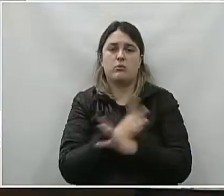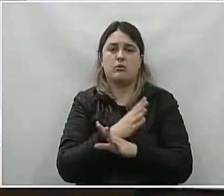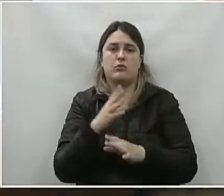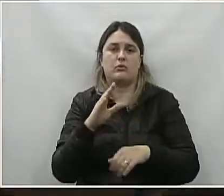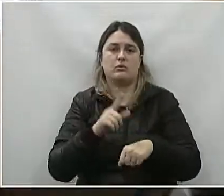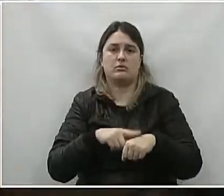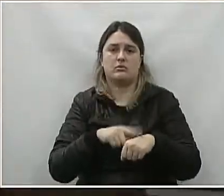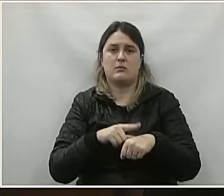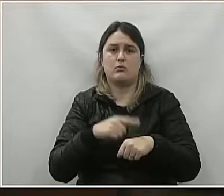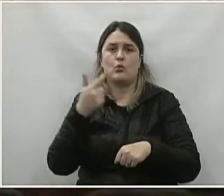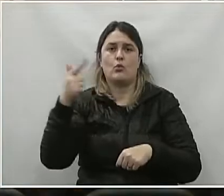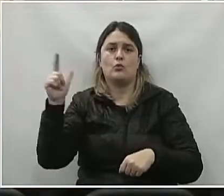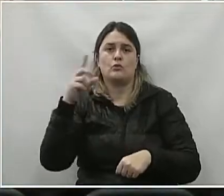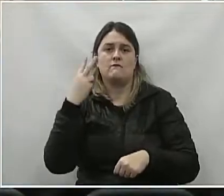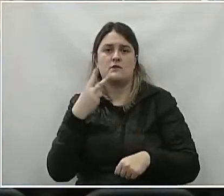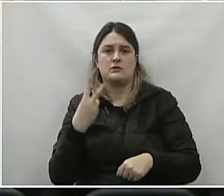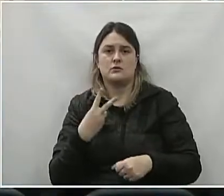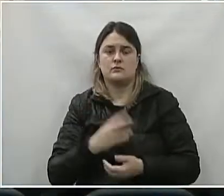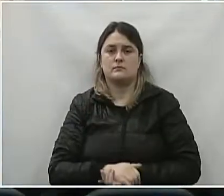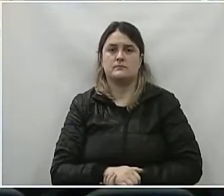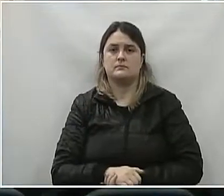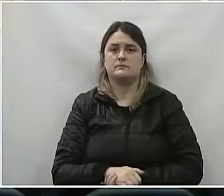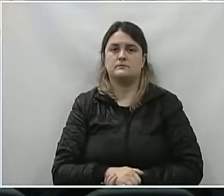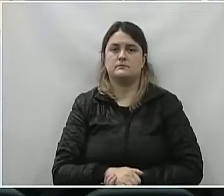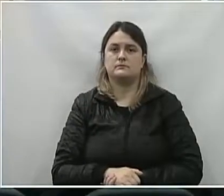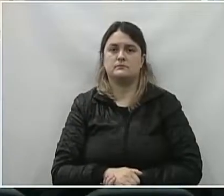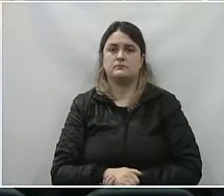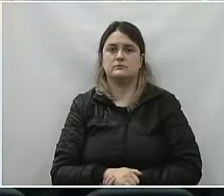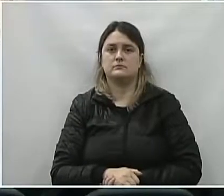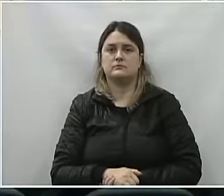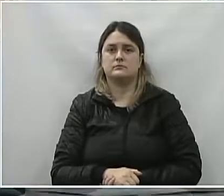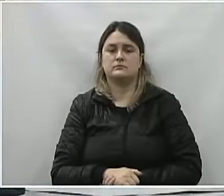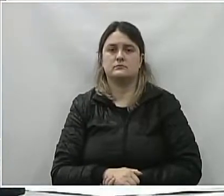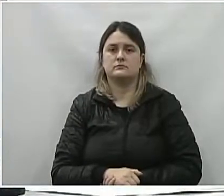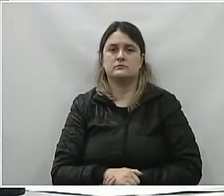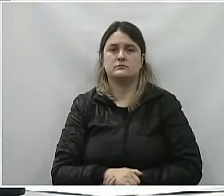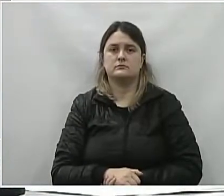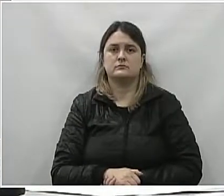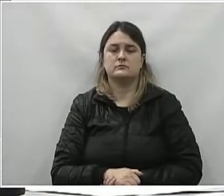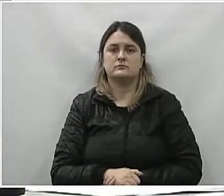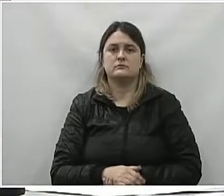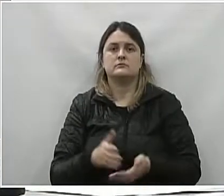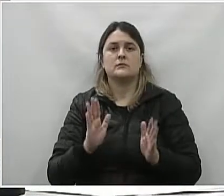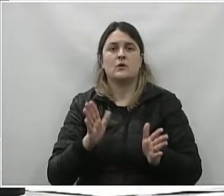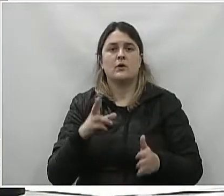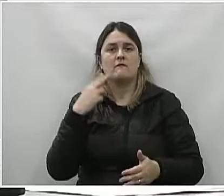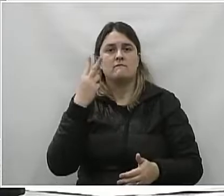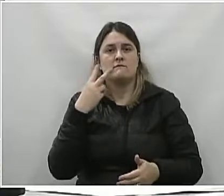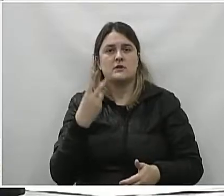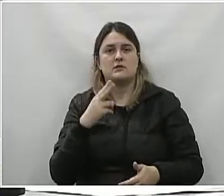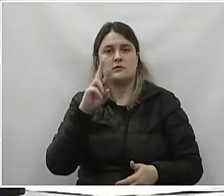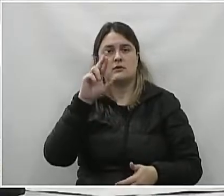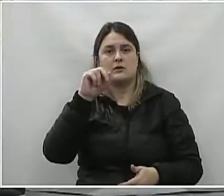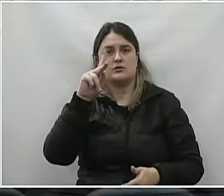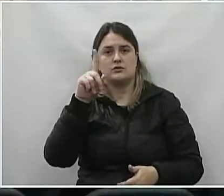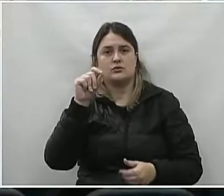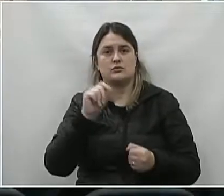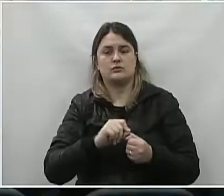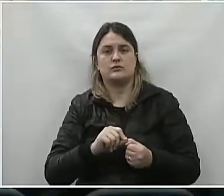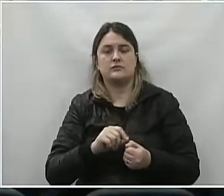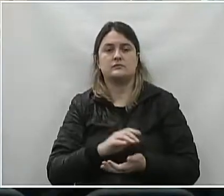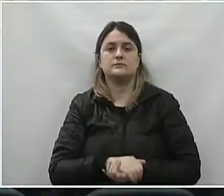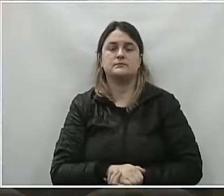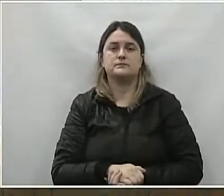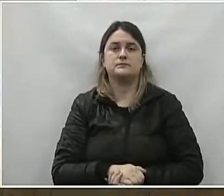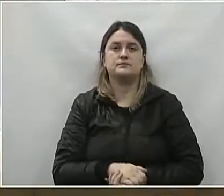está aberta nesse momento para o vereador que desejar dela fazer uso. Com a palavra, vereador Valdecir Rático.